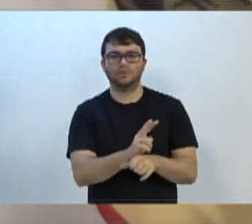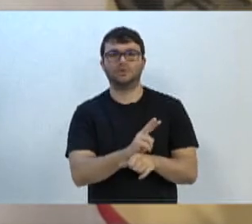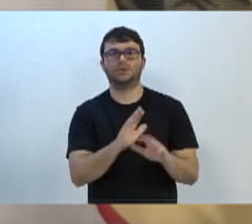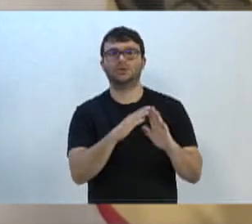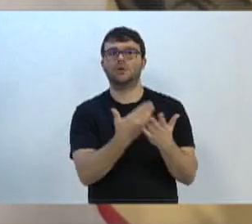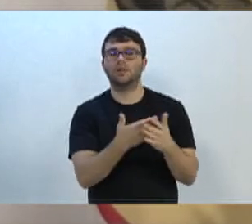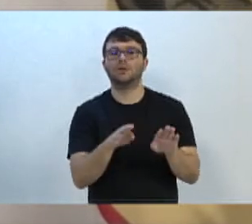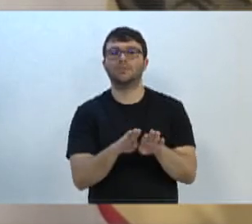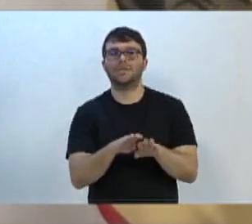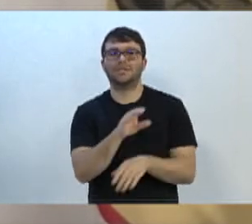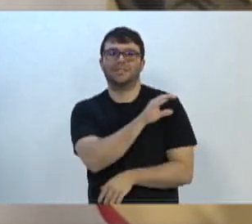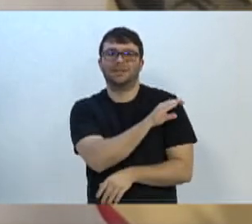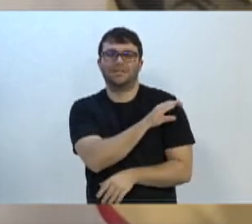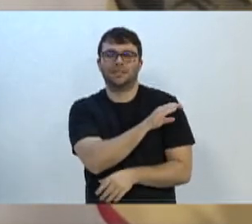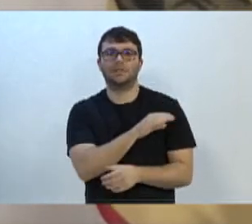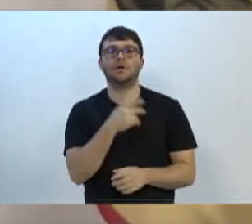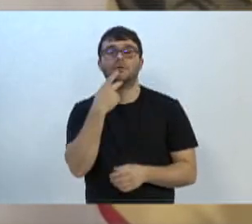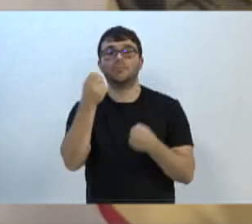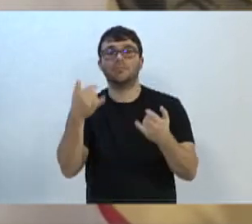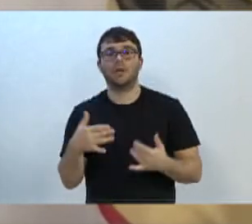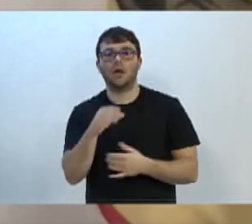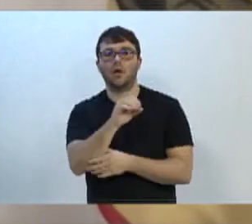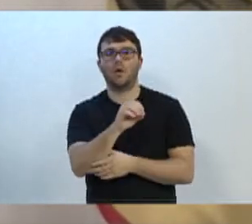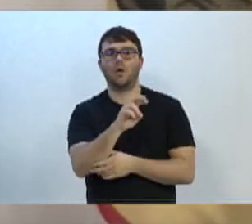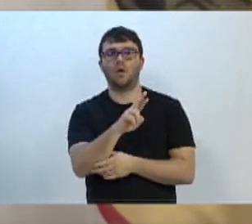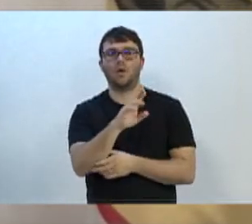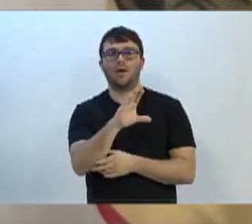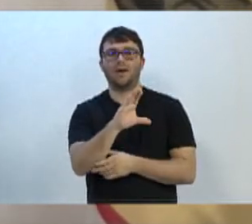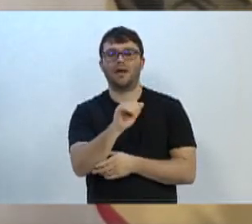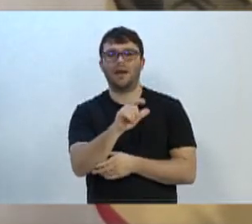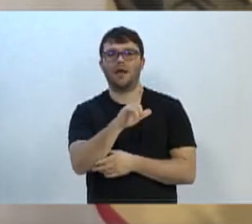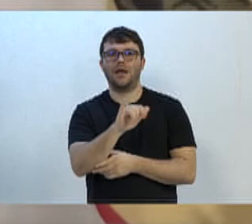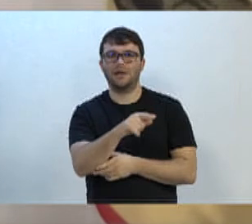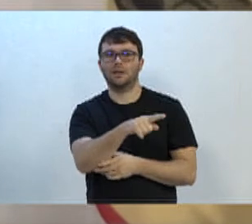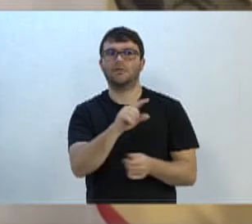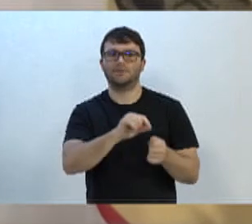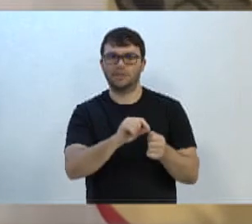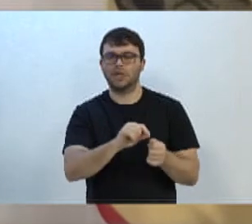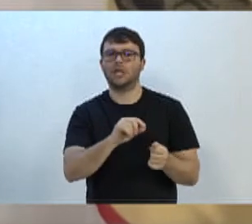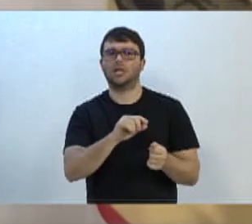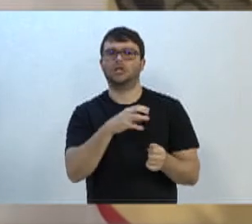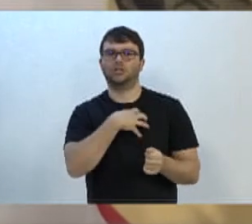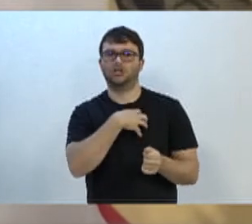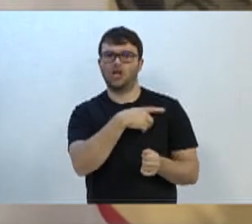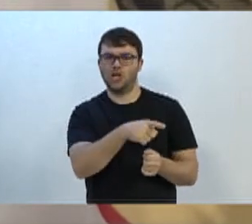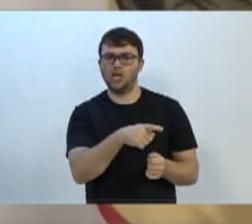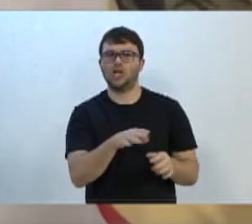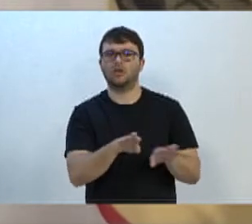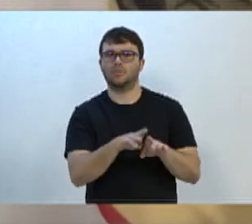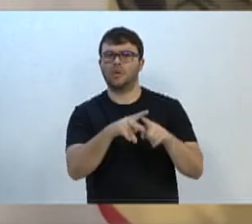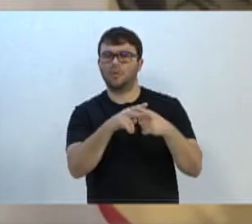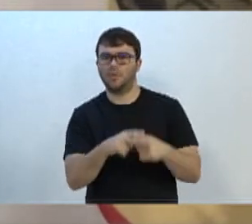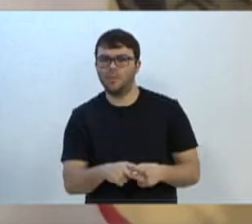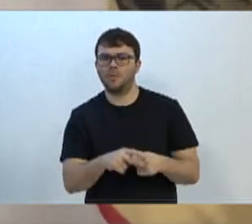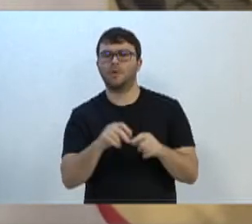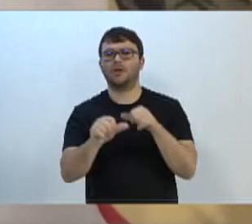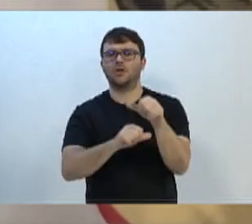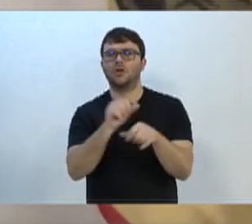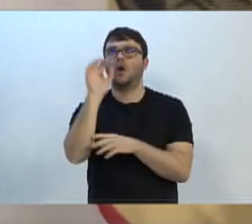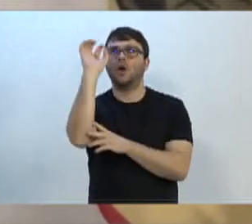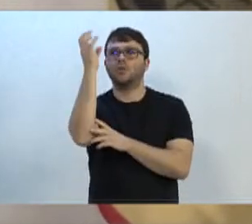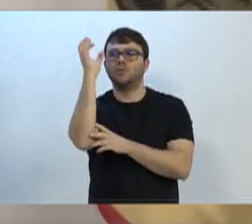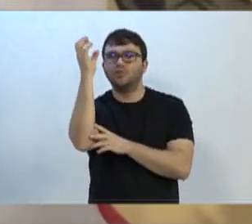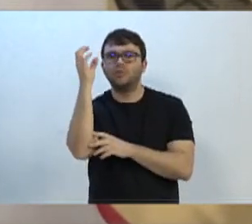nos falaram que a orcale ia sumir para fazer esse tipo de zeladoria manutenção troca de lâmpadas